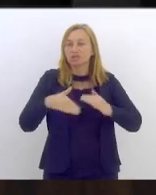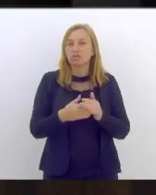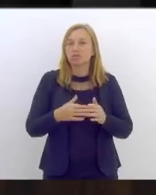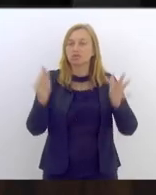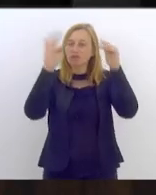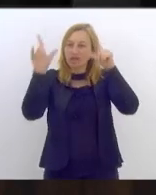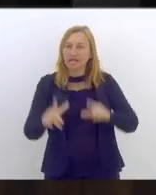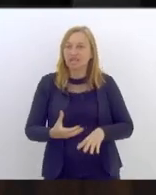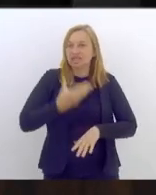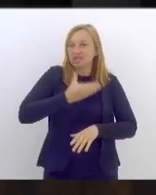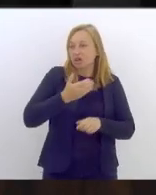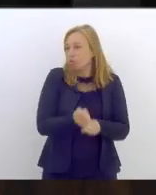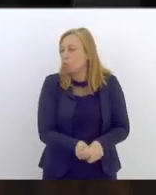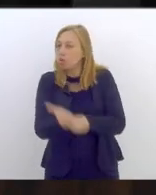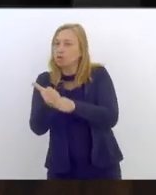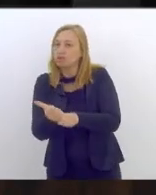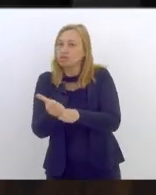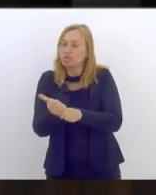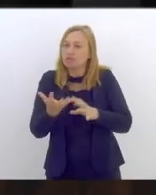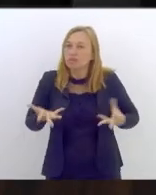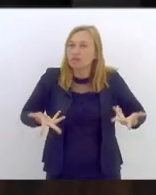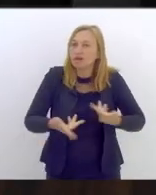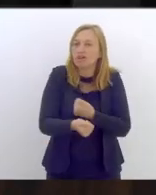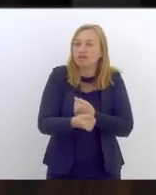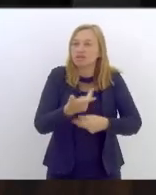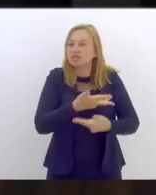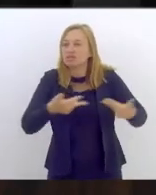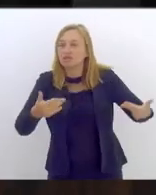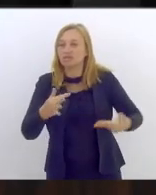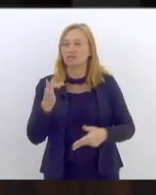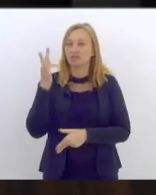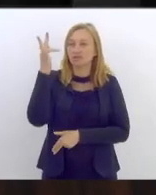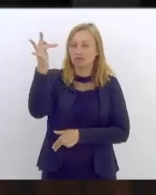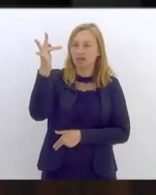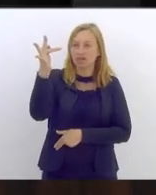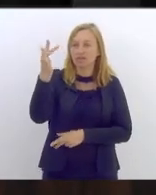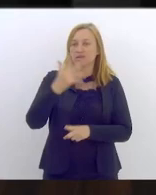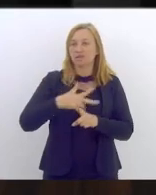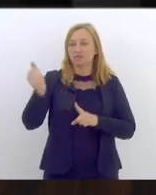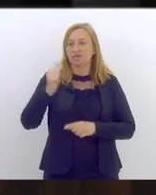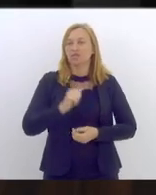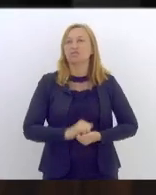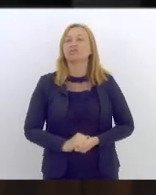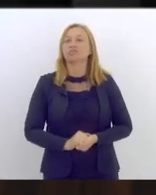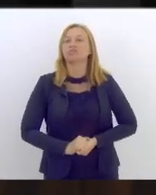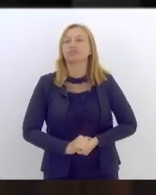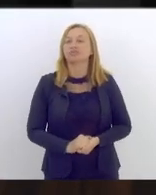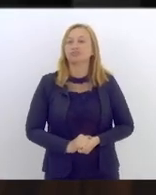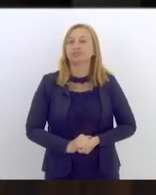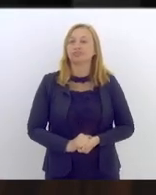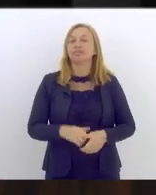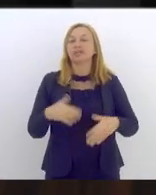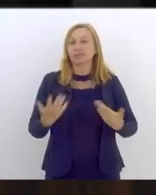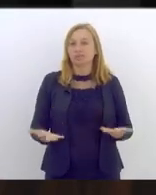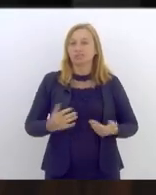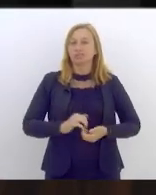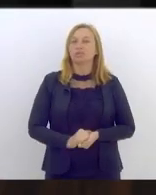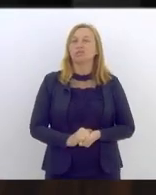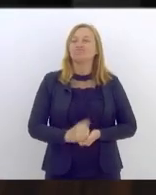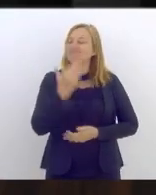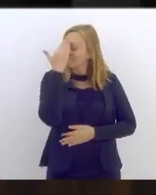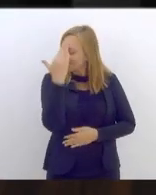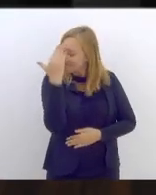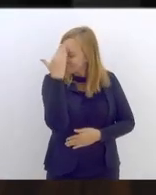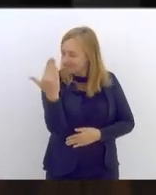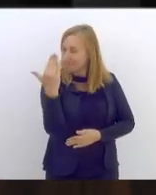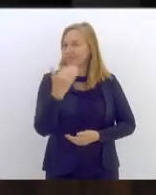e que o Ano Novo seja coroado com novas conquistas certamente o Ceará então o nosso muito muito muito